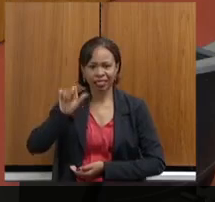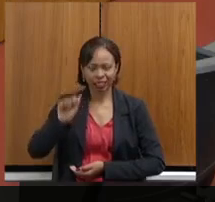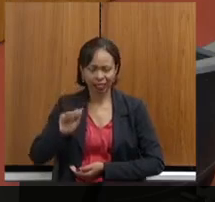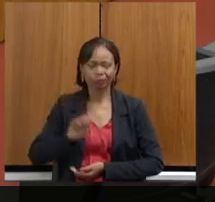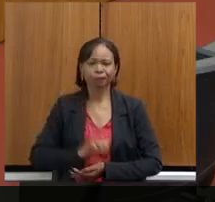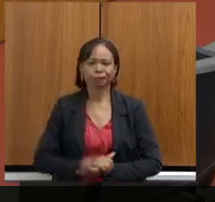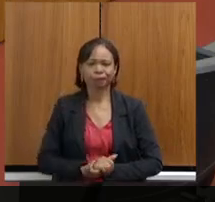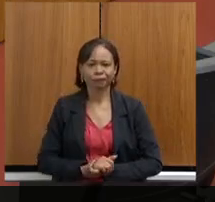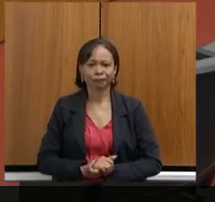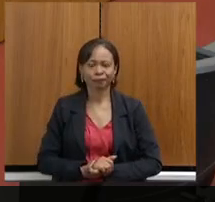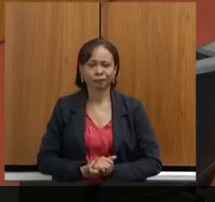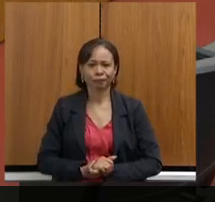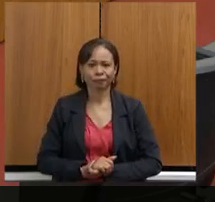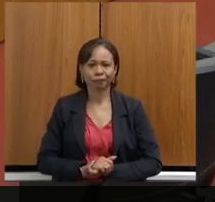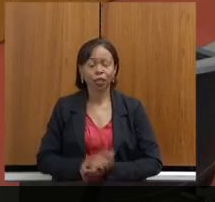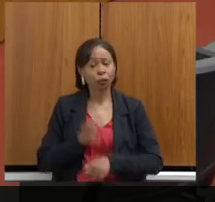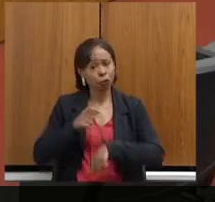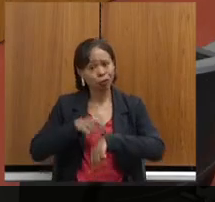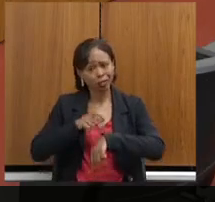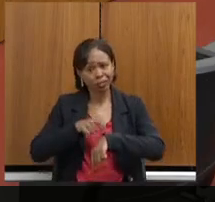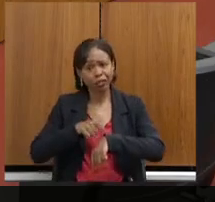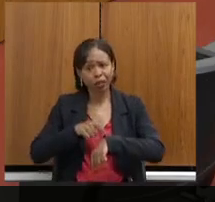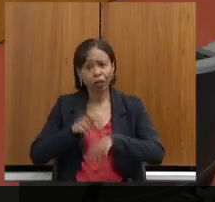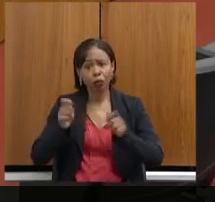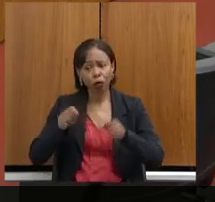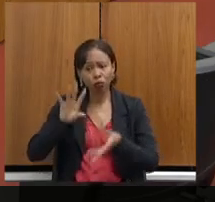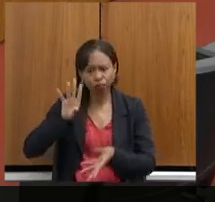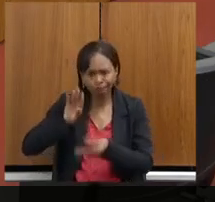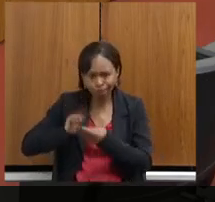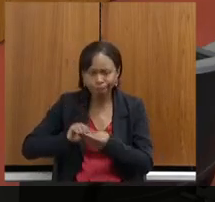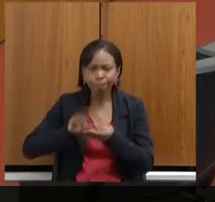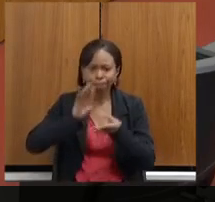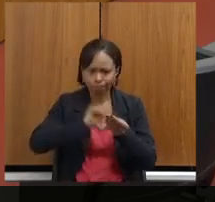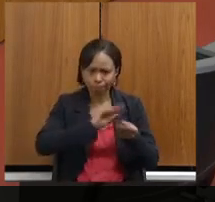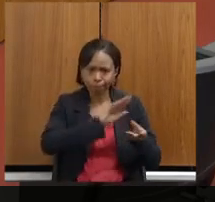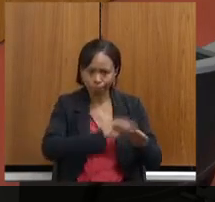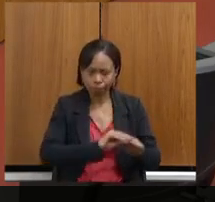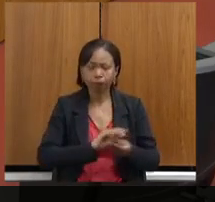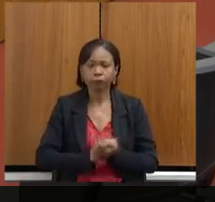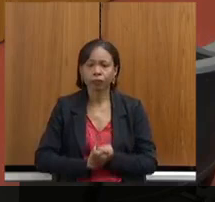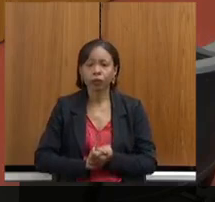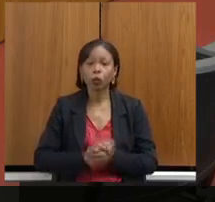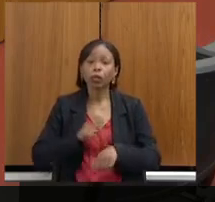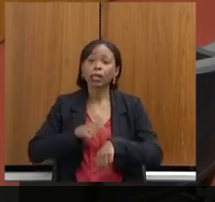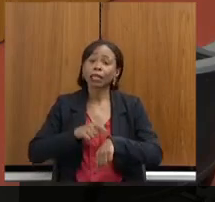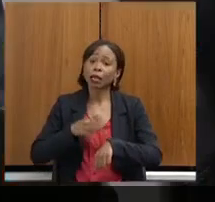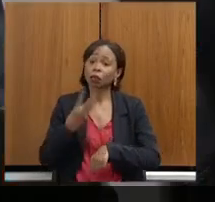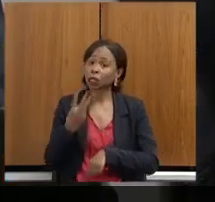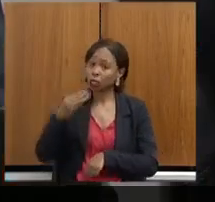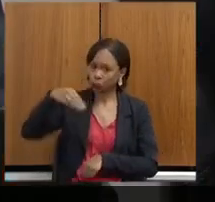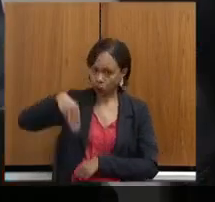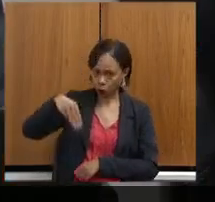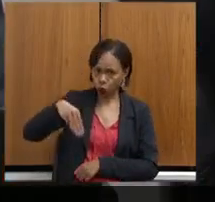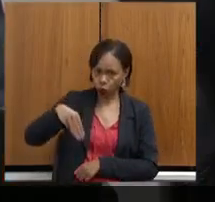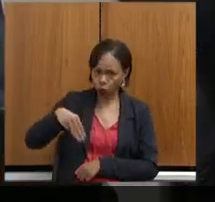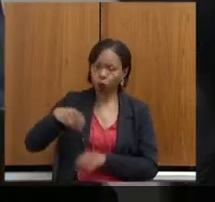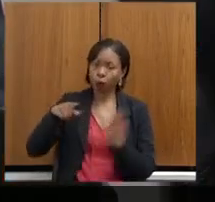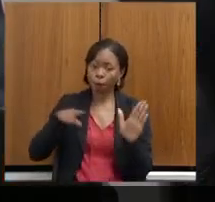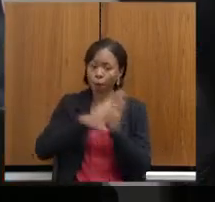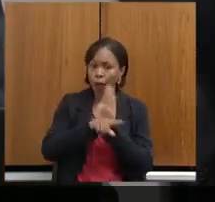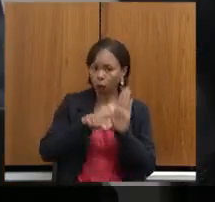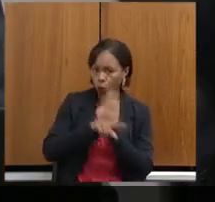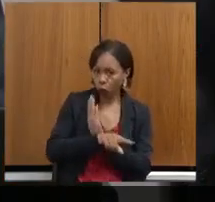devido adiantar da hora para que a gente possa também abreviar Lembrando que o prazo Inicial é de três minutos para